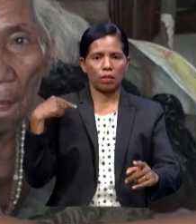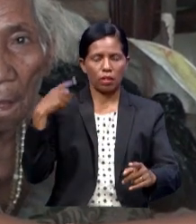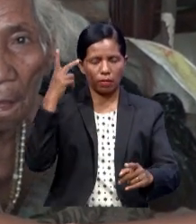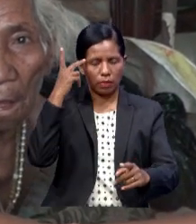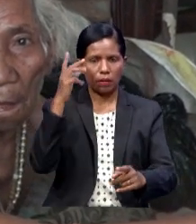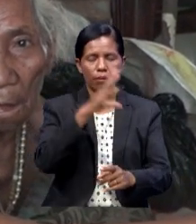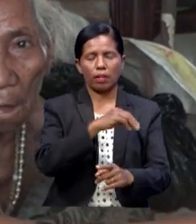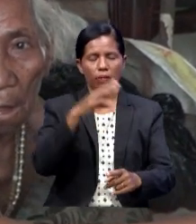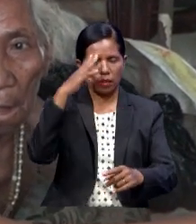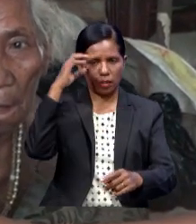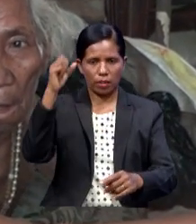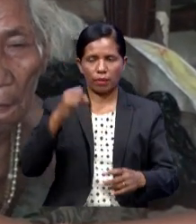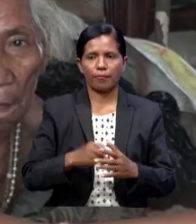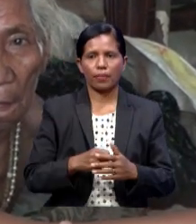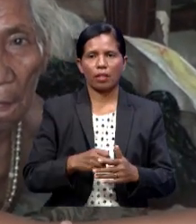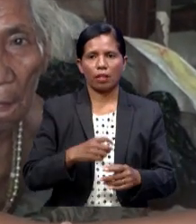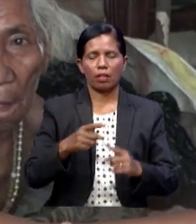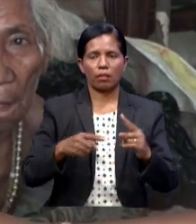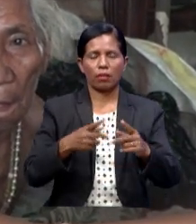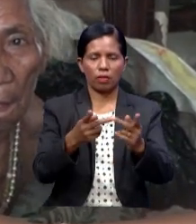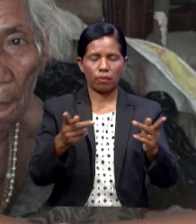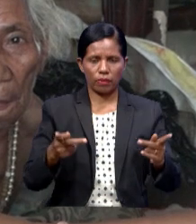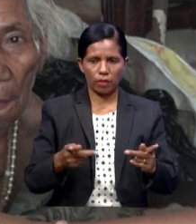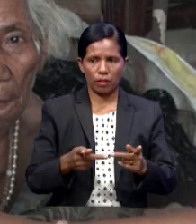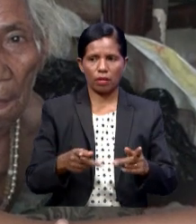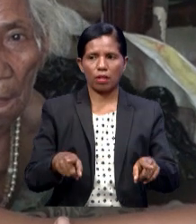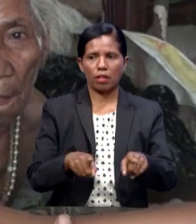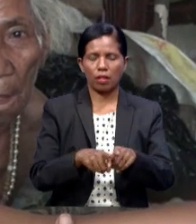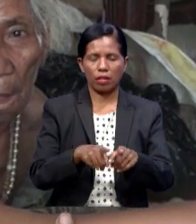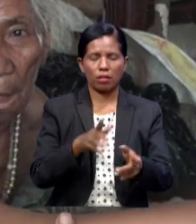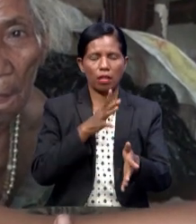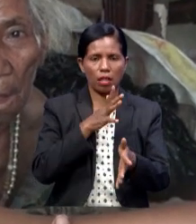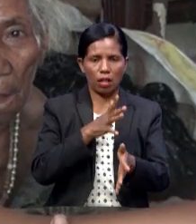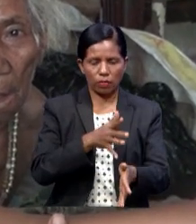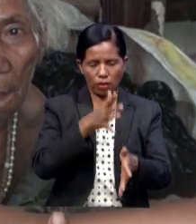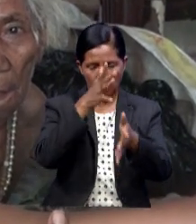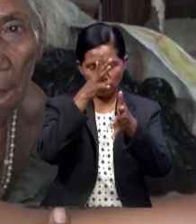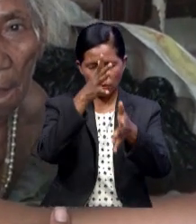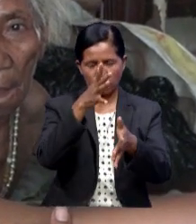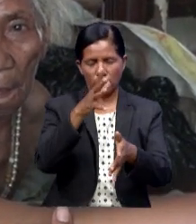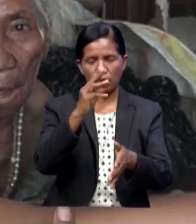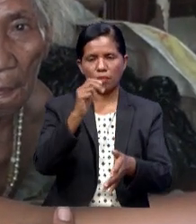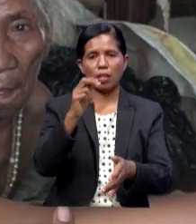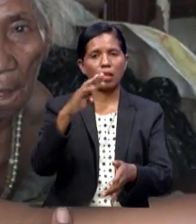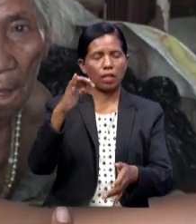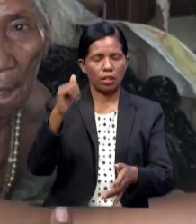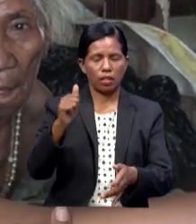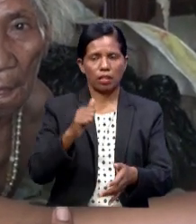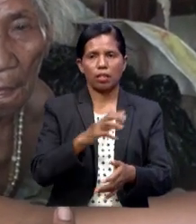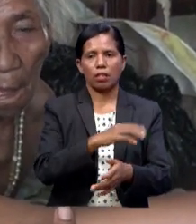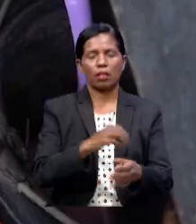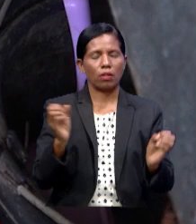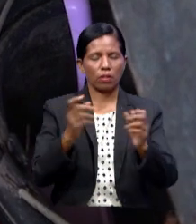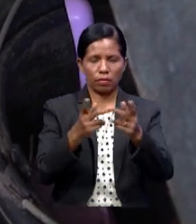con ba fatin anesan abo Simeão ho abo Maria ne ho noi laos ba fatin